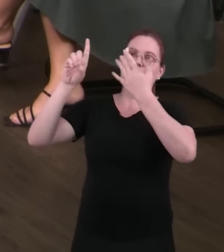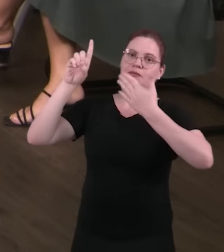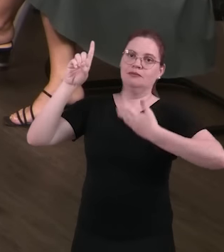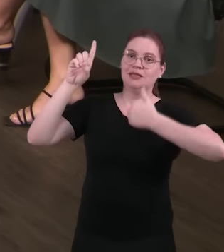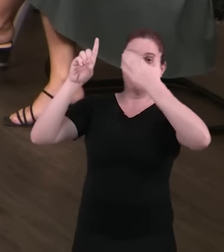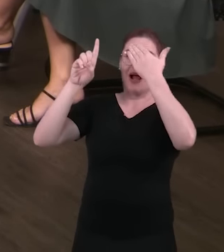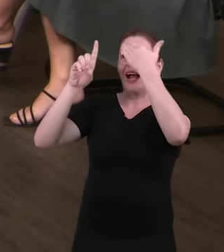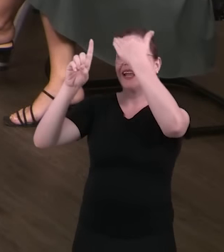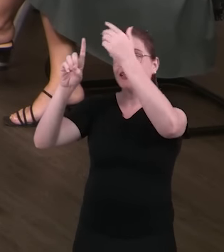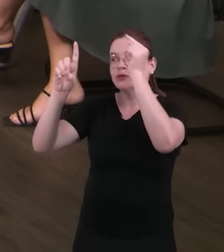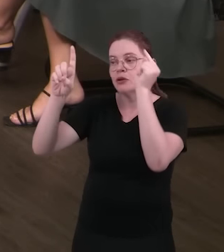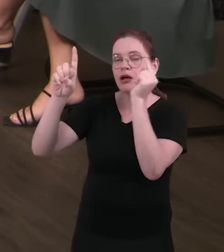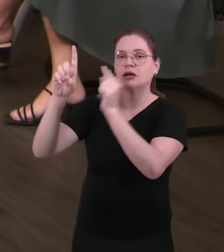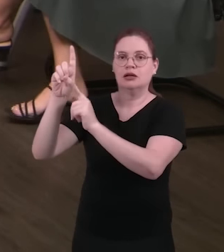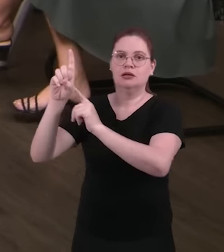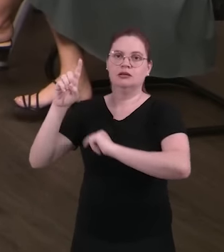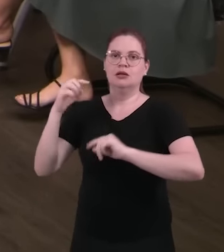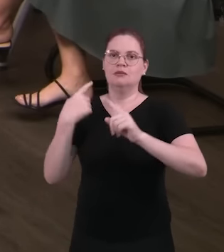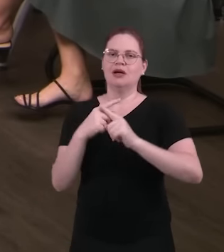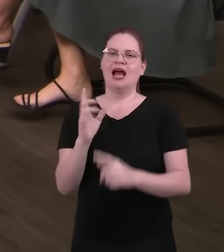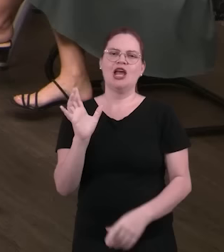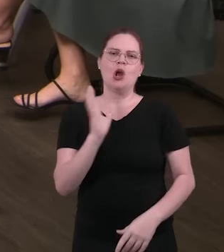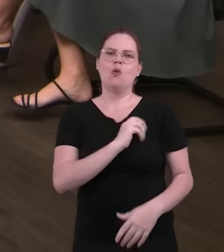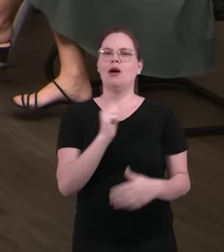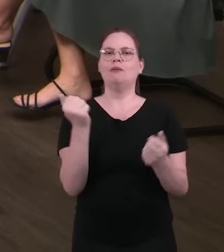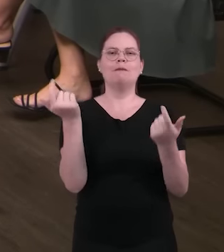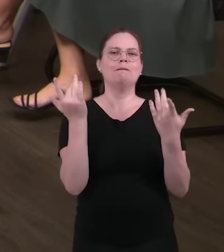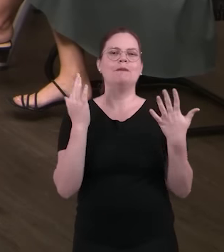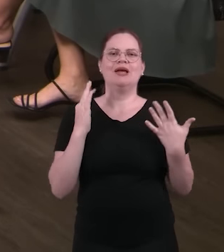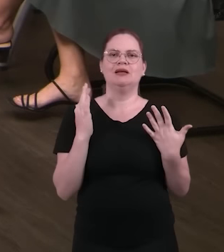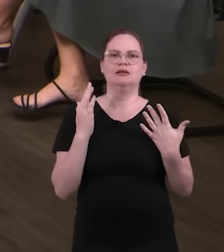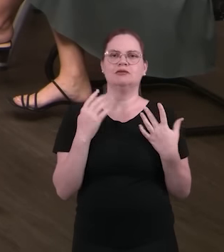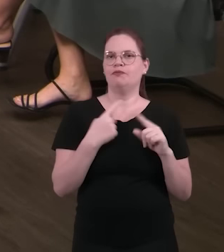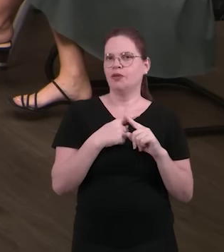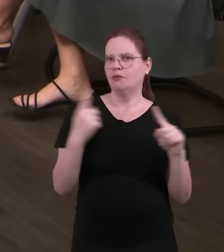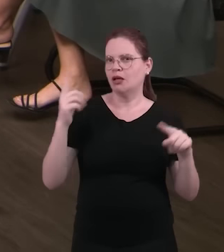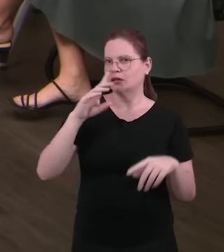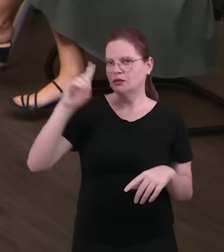amar mais a bênção do que o abençoador.